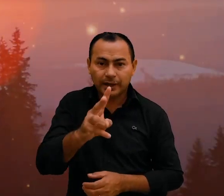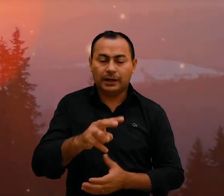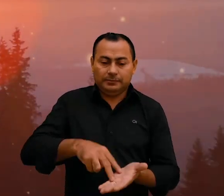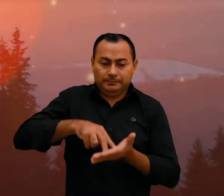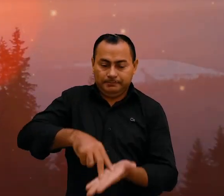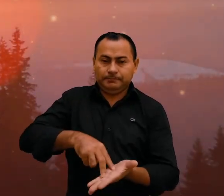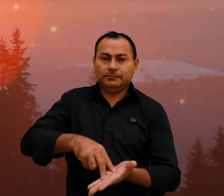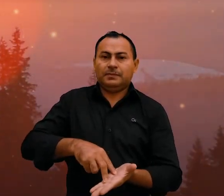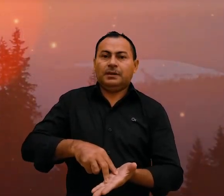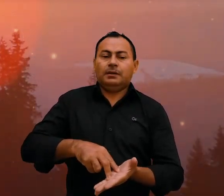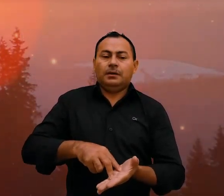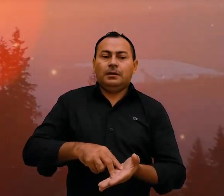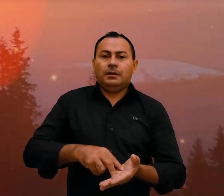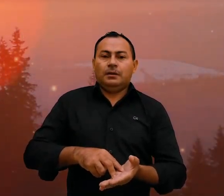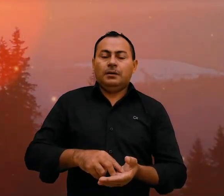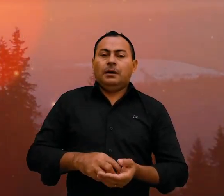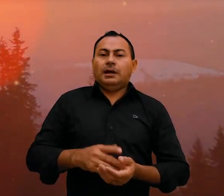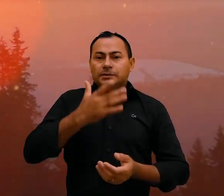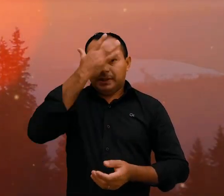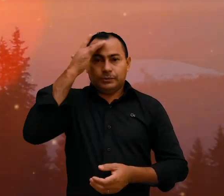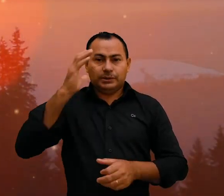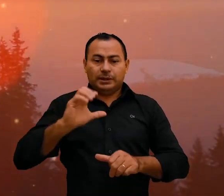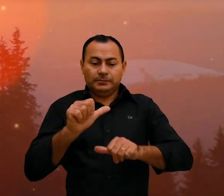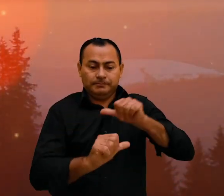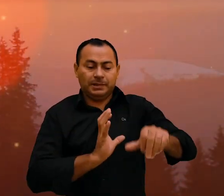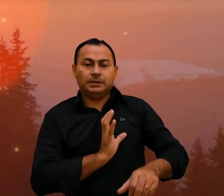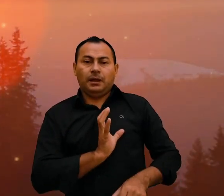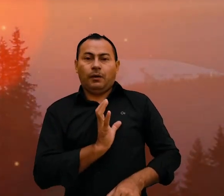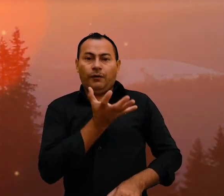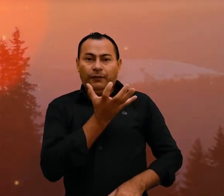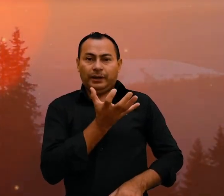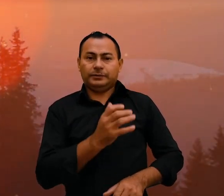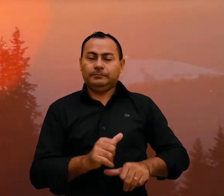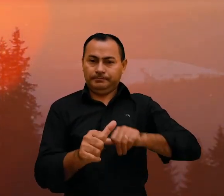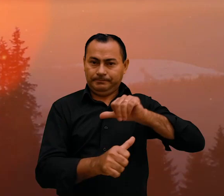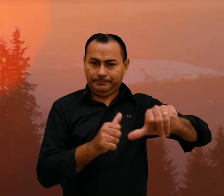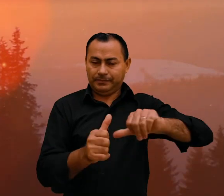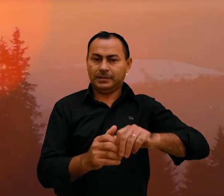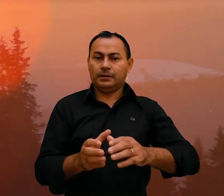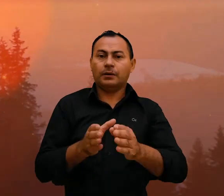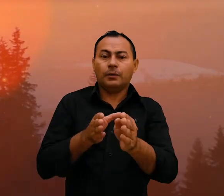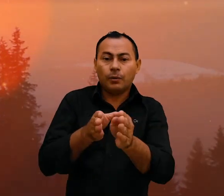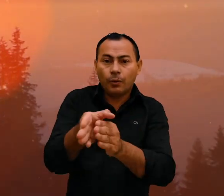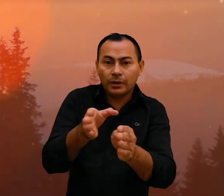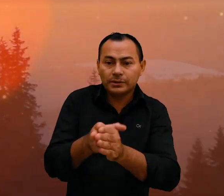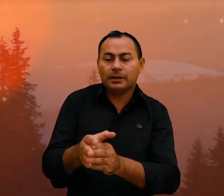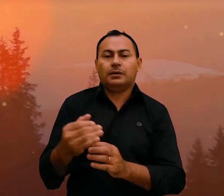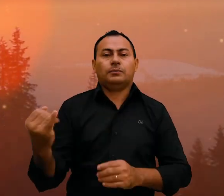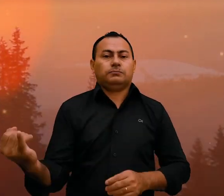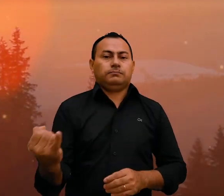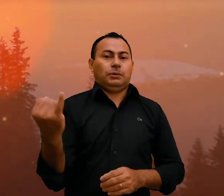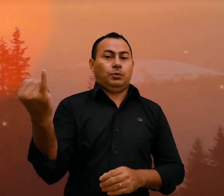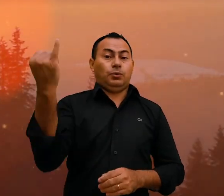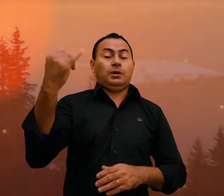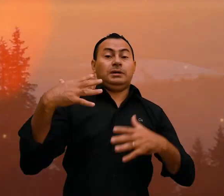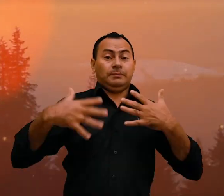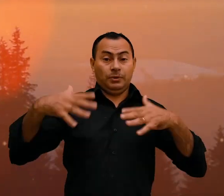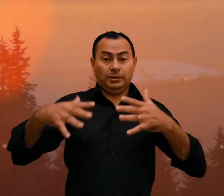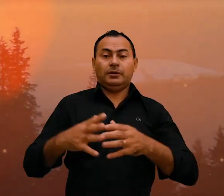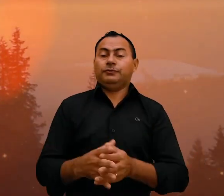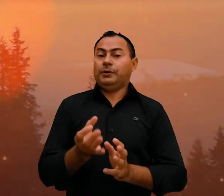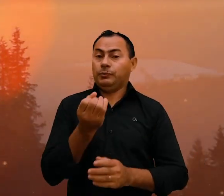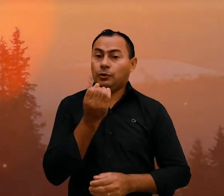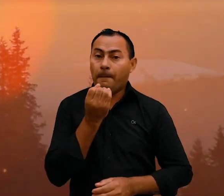que vai alimentar e nutrir os nascidos em Nova e o conselho foi muito